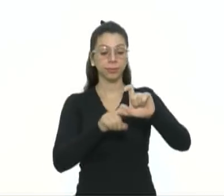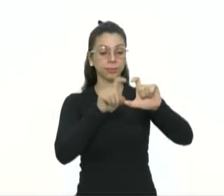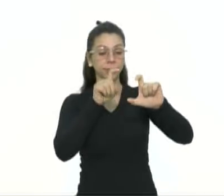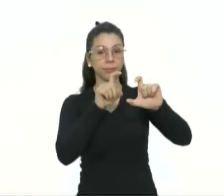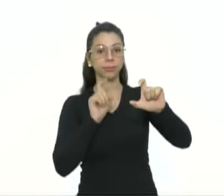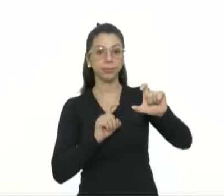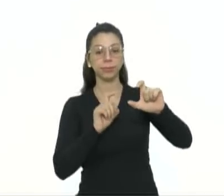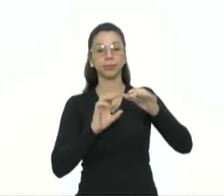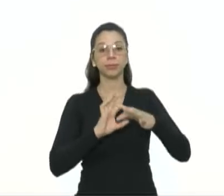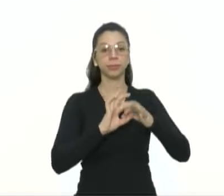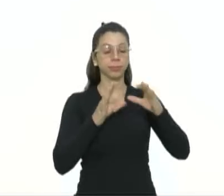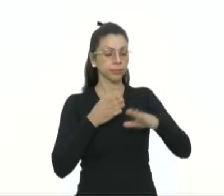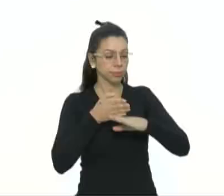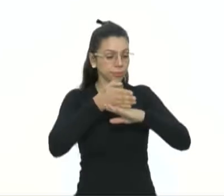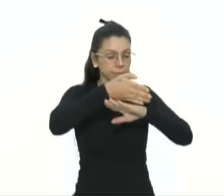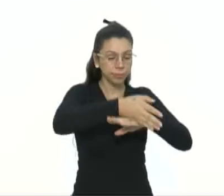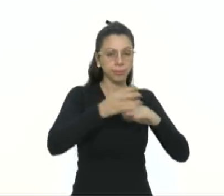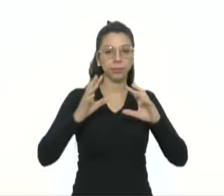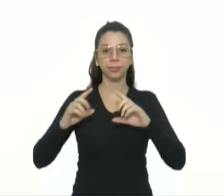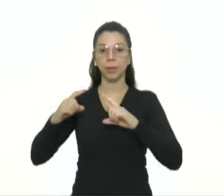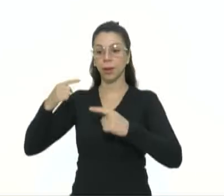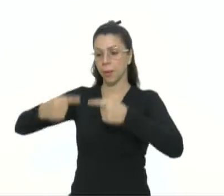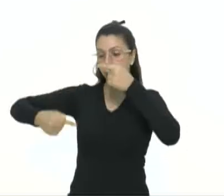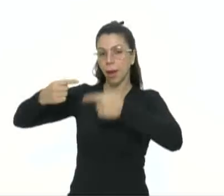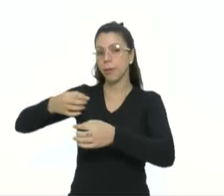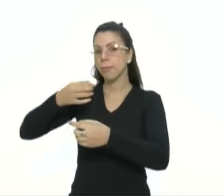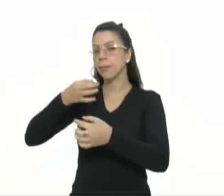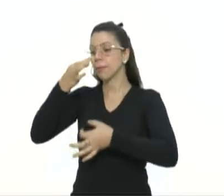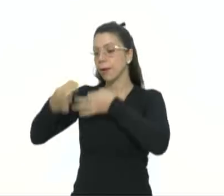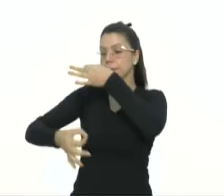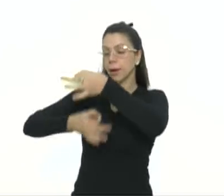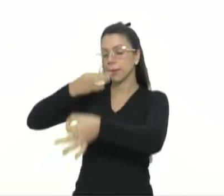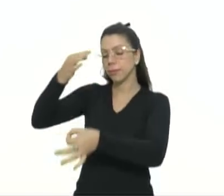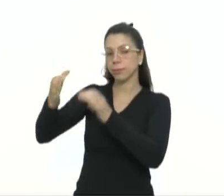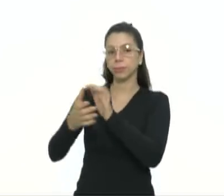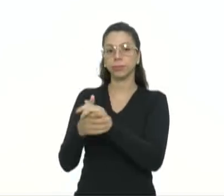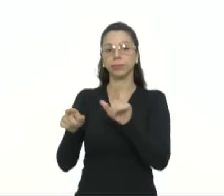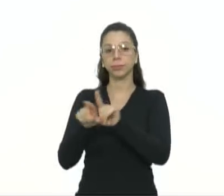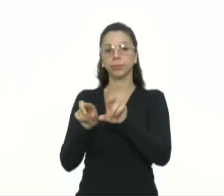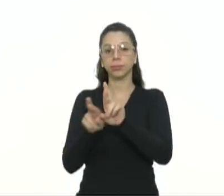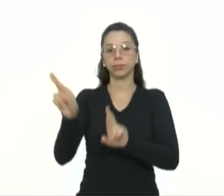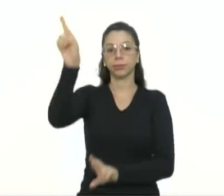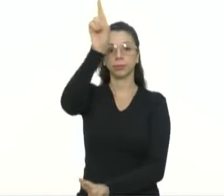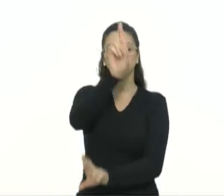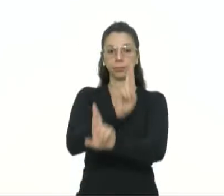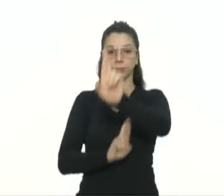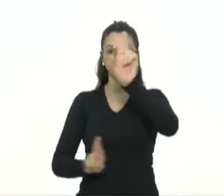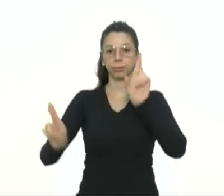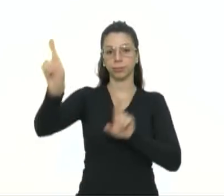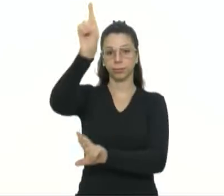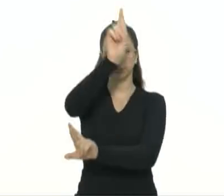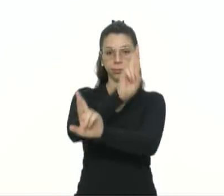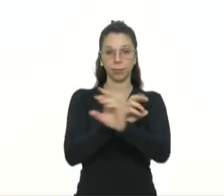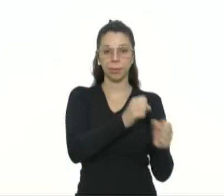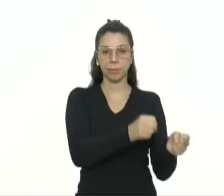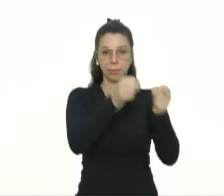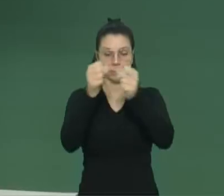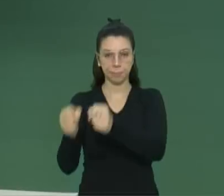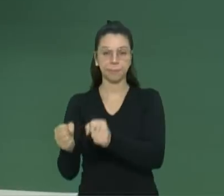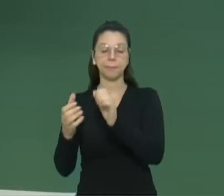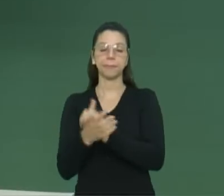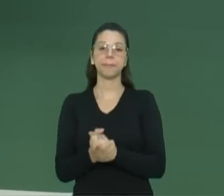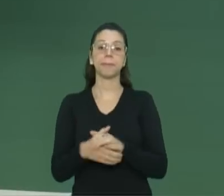ter participação, conflito para chegar às melhores conclusões e rotatividade que consiste na alternância do poder. Então,